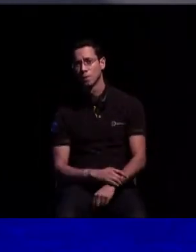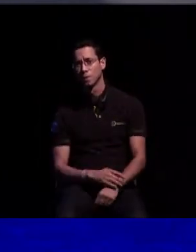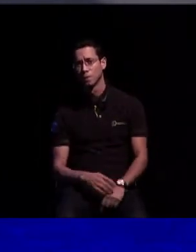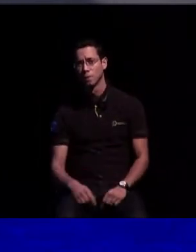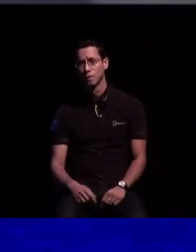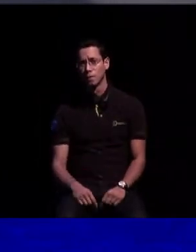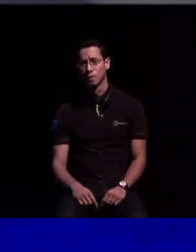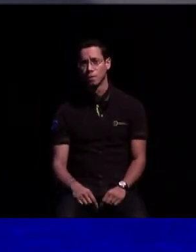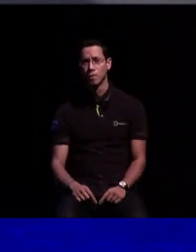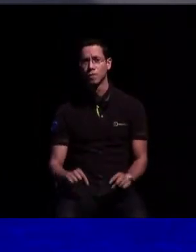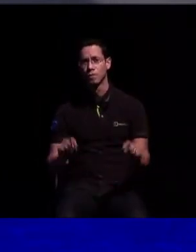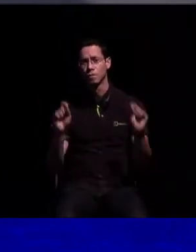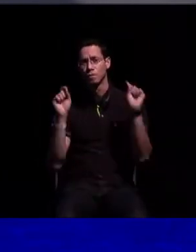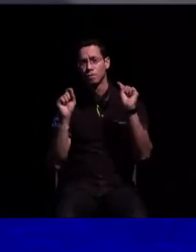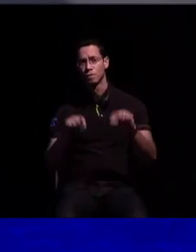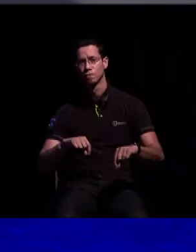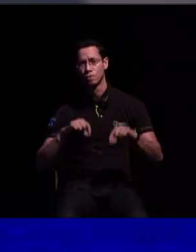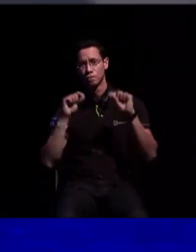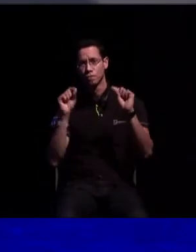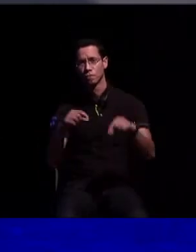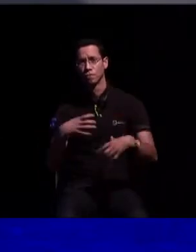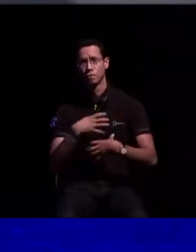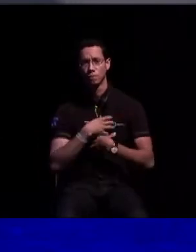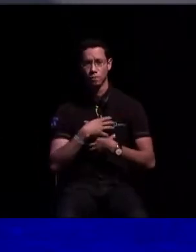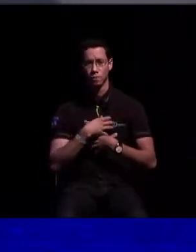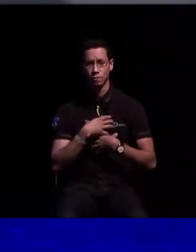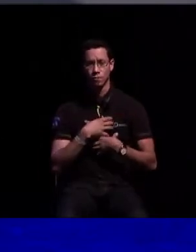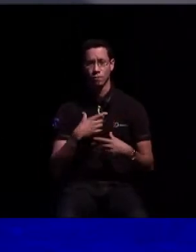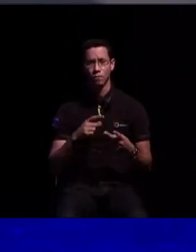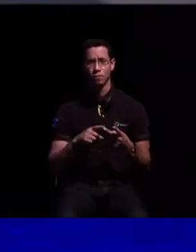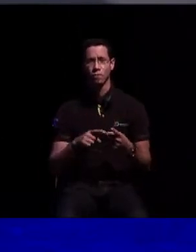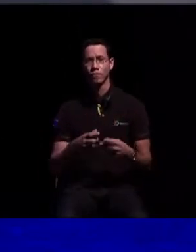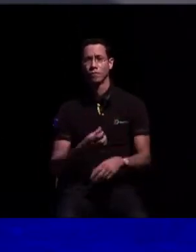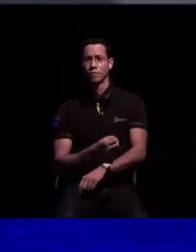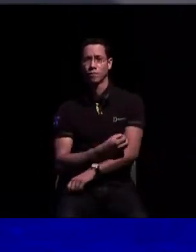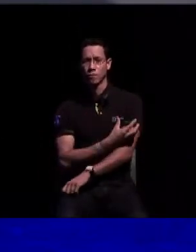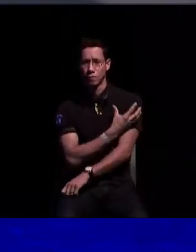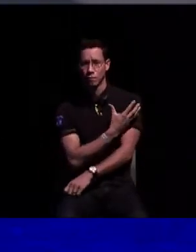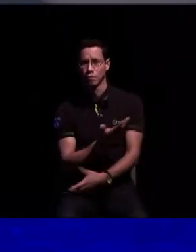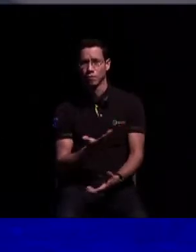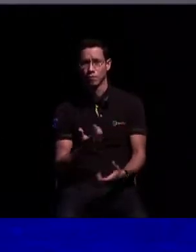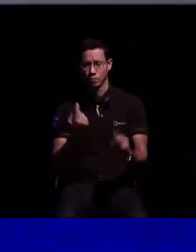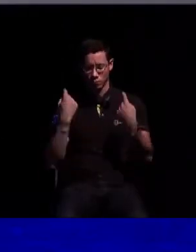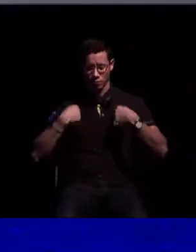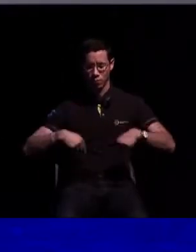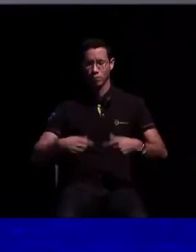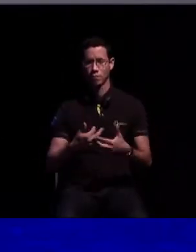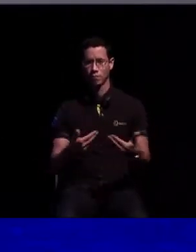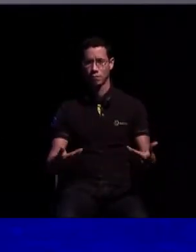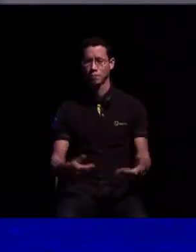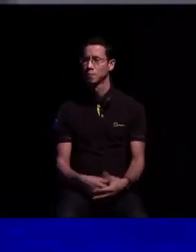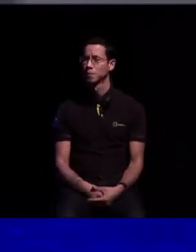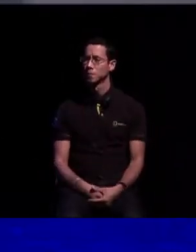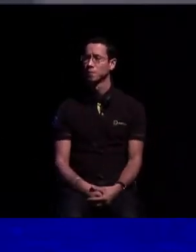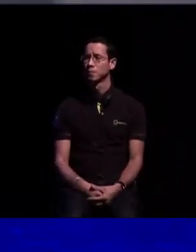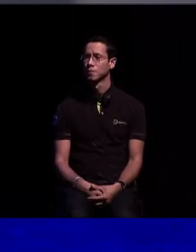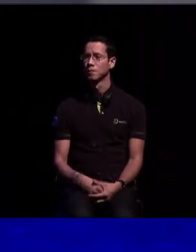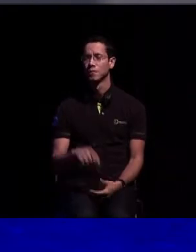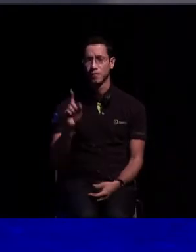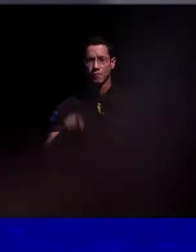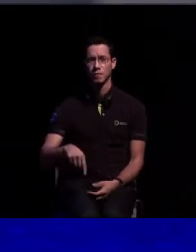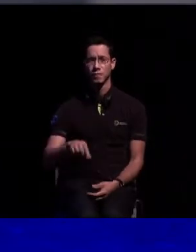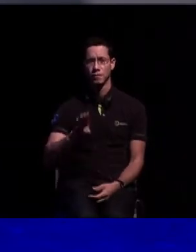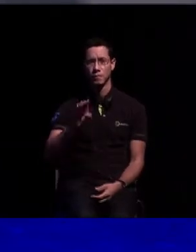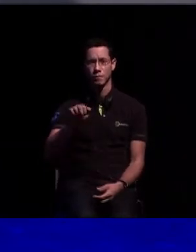do que é percebido como emotivo, sentimental, os impulsos do corpo. Né? Isso é o que é